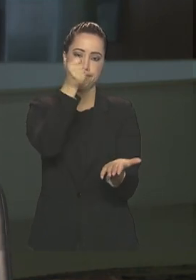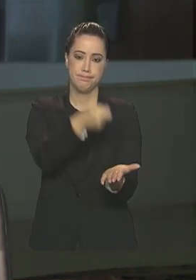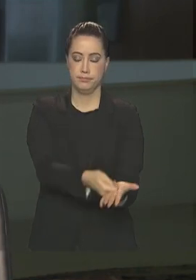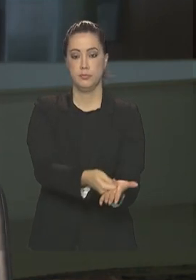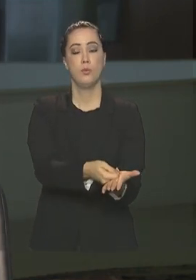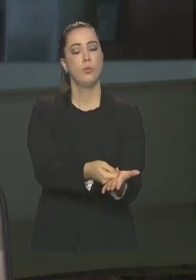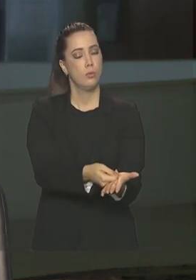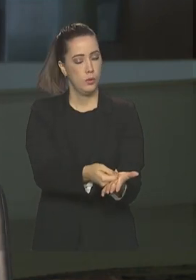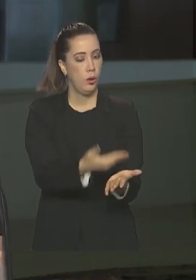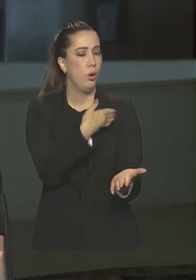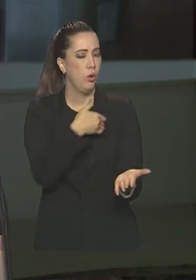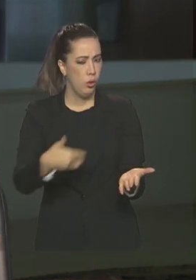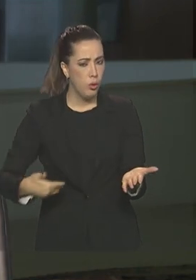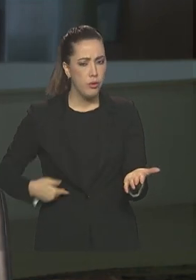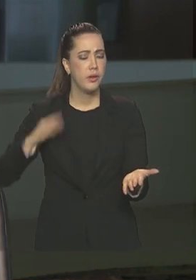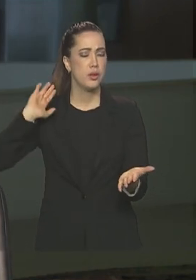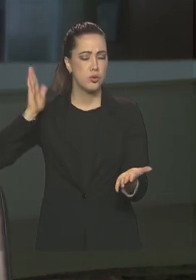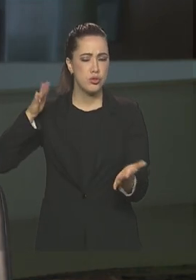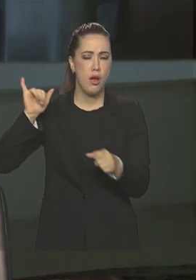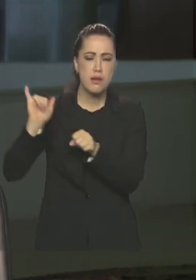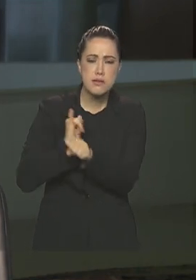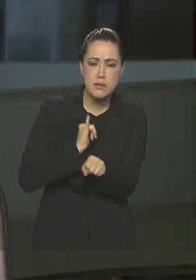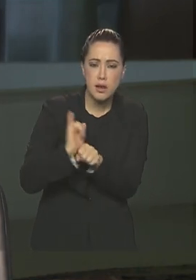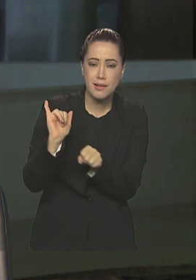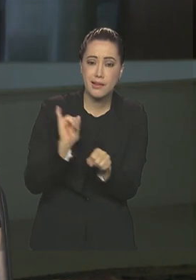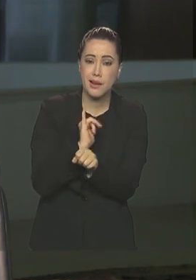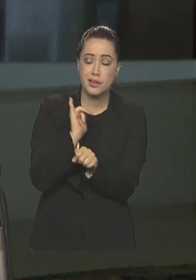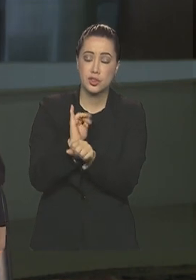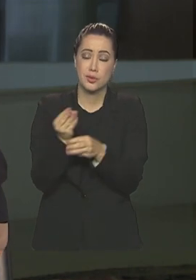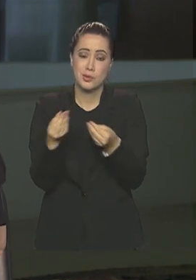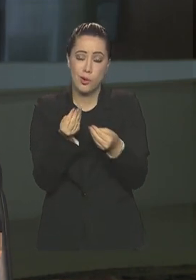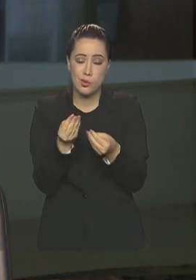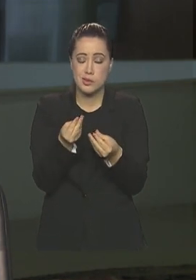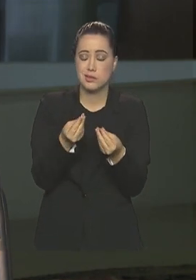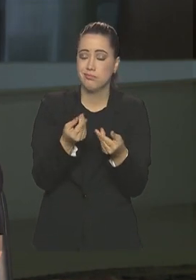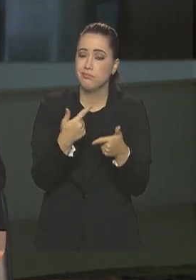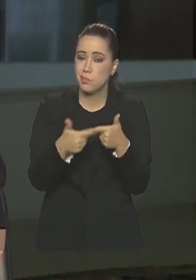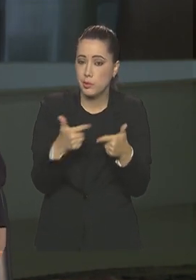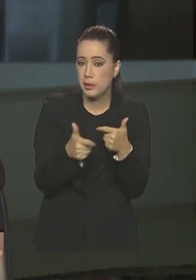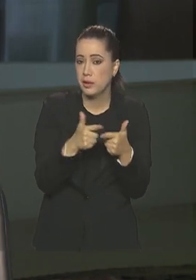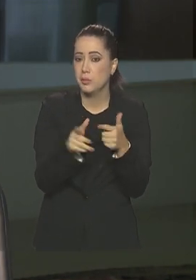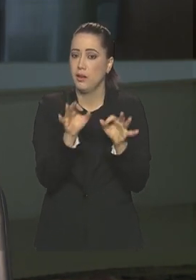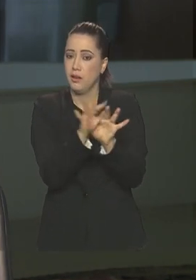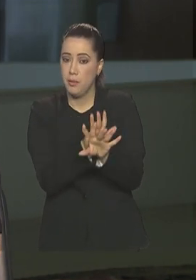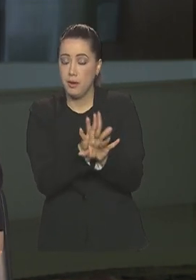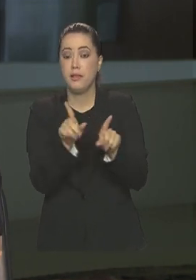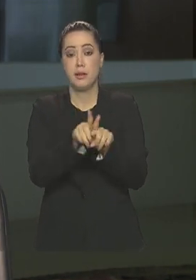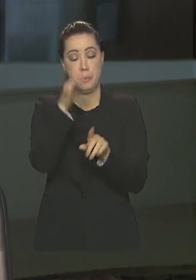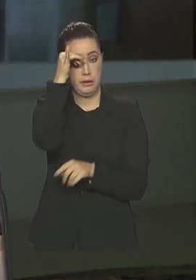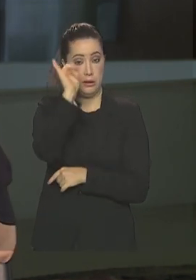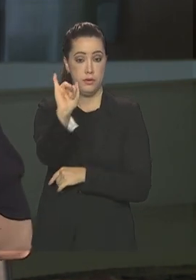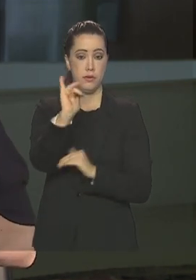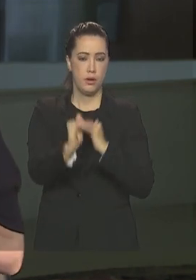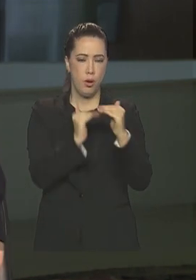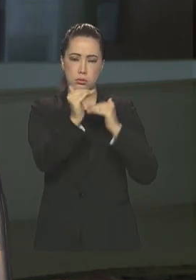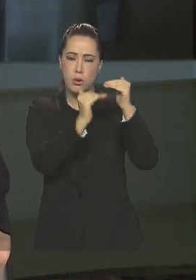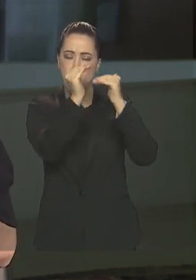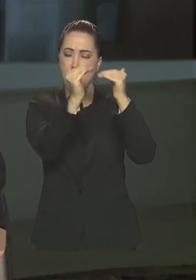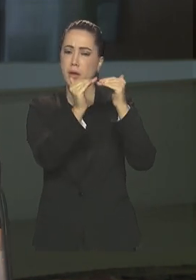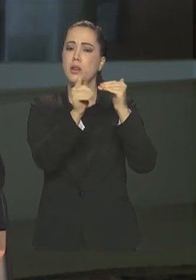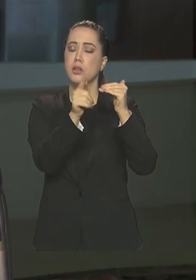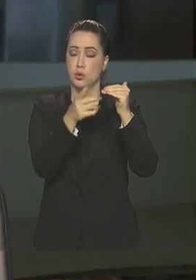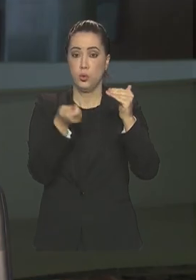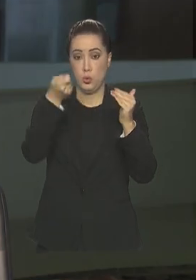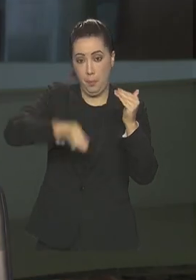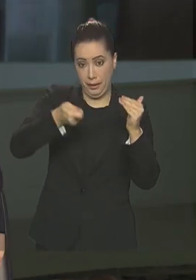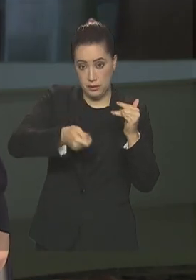o governo tem adotado medidas para cobrir esse rombo e também evitar o aumento das contas de luz.